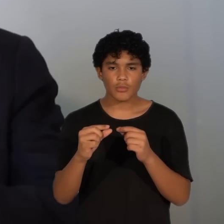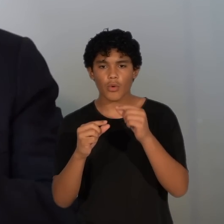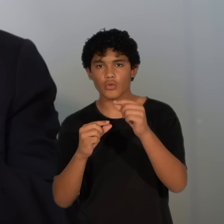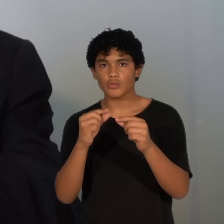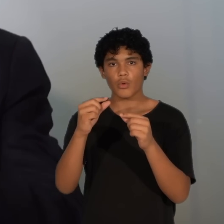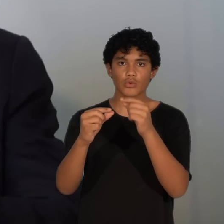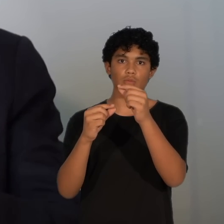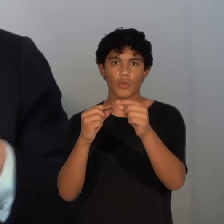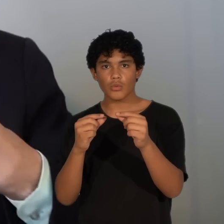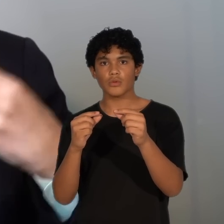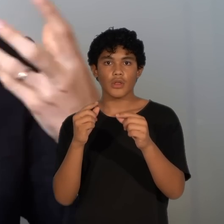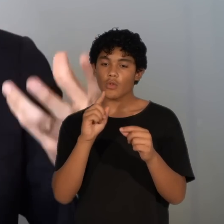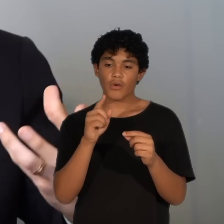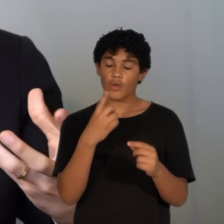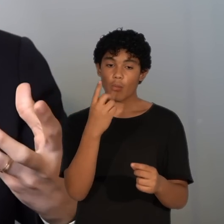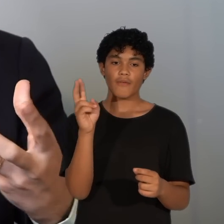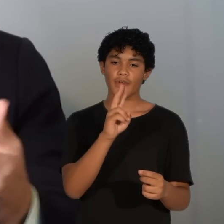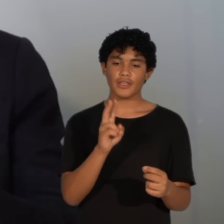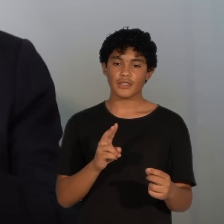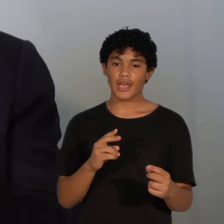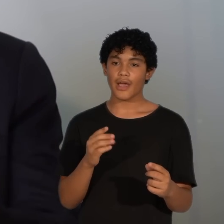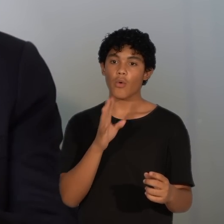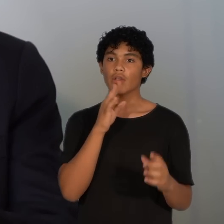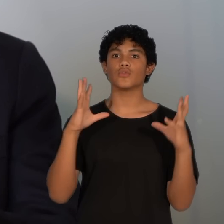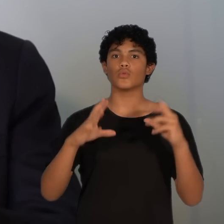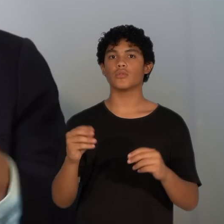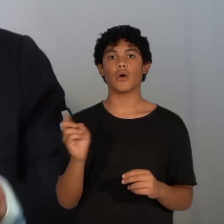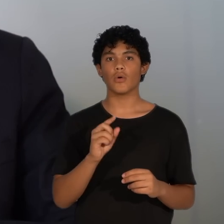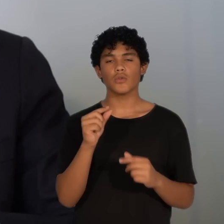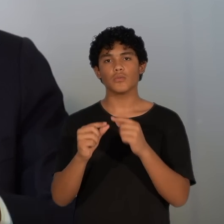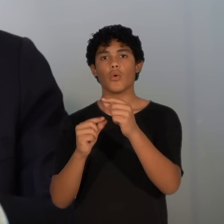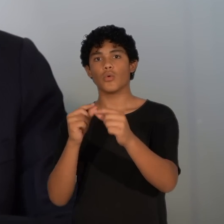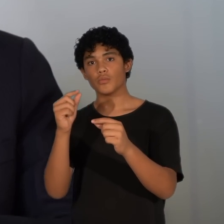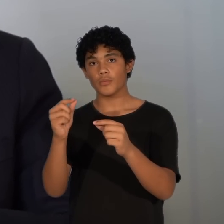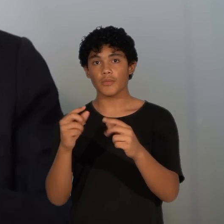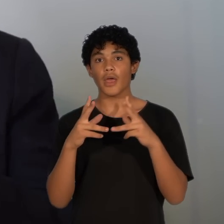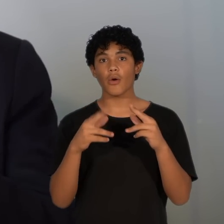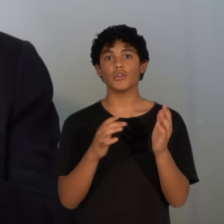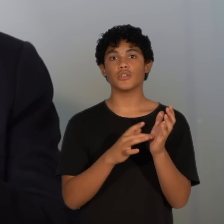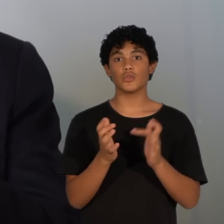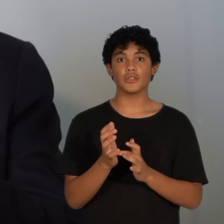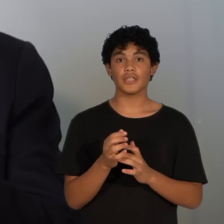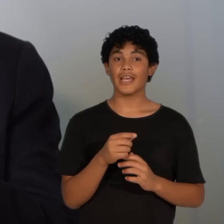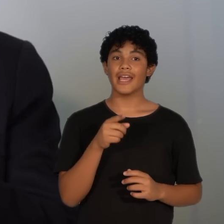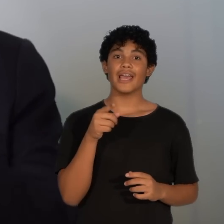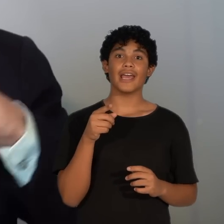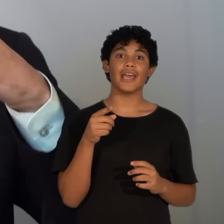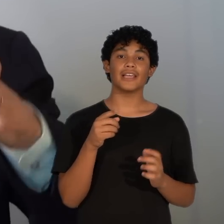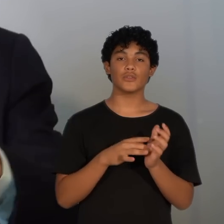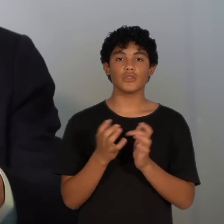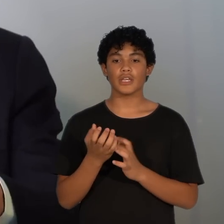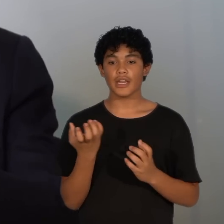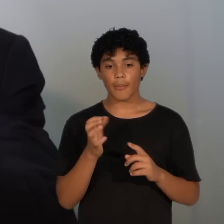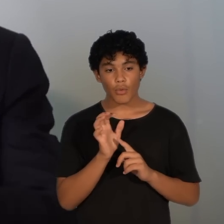da caminhada dos meses, eles vão se conhecendo mais. E foi exatamente nesse diálogo que Jesus queria mostrar. Ele não